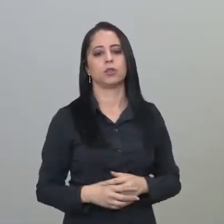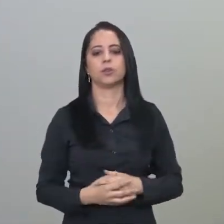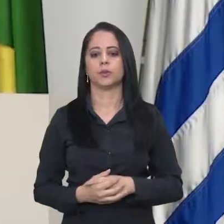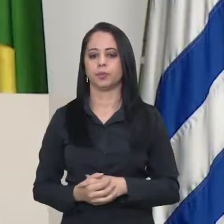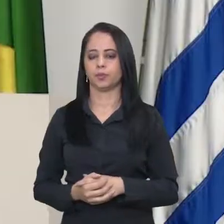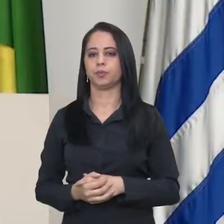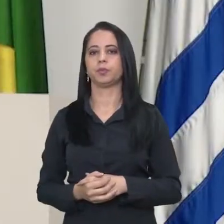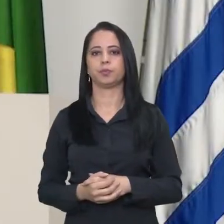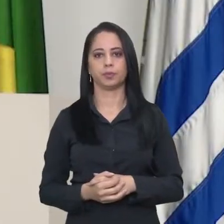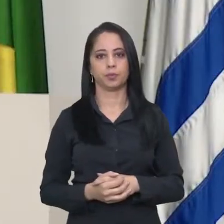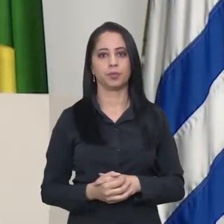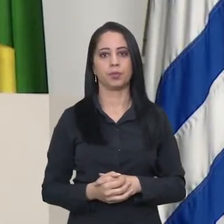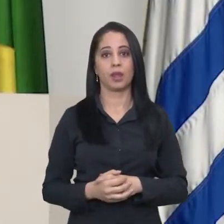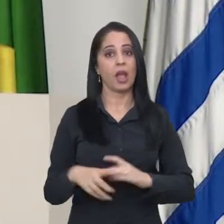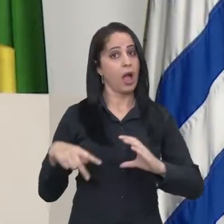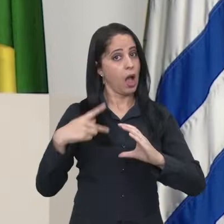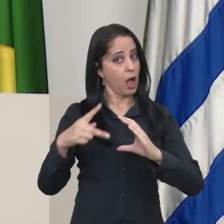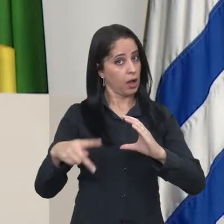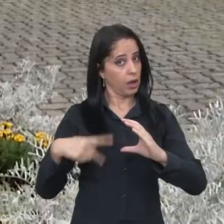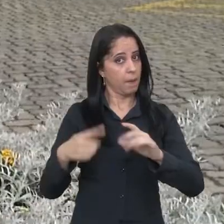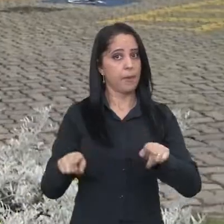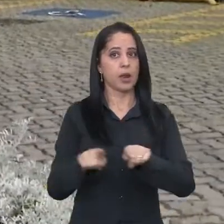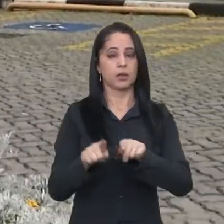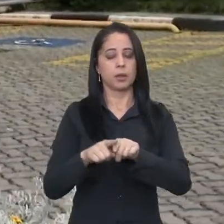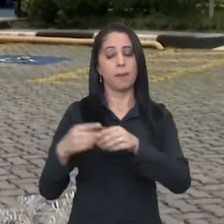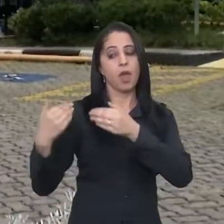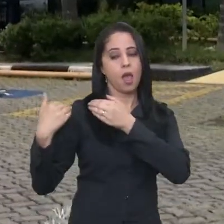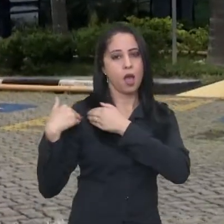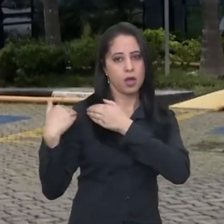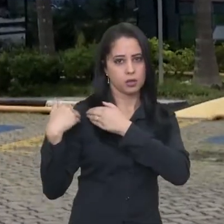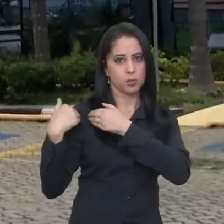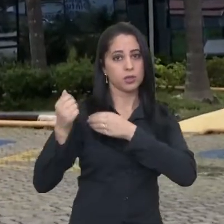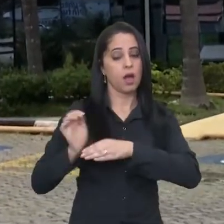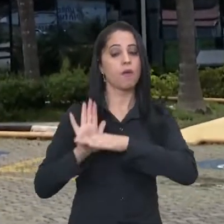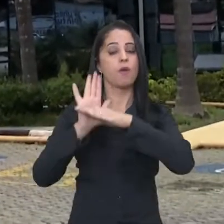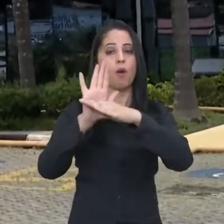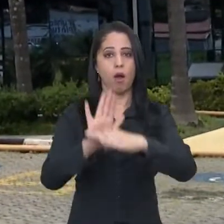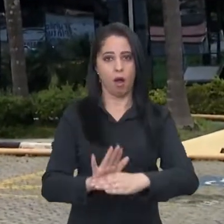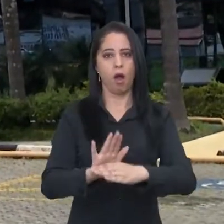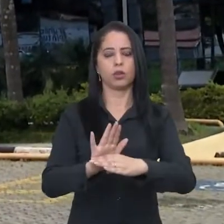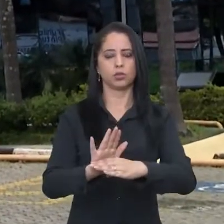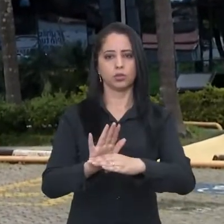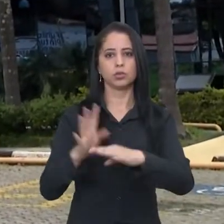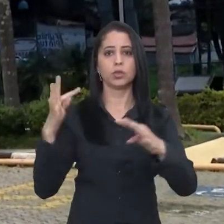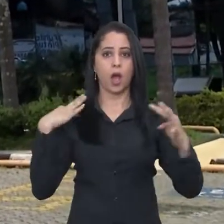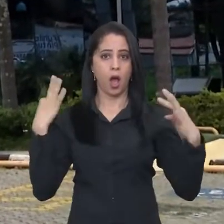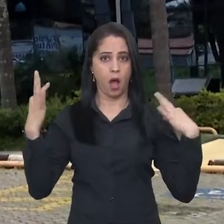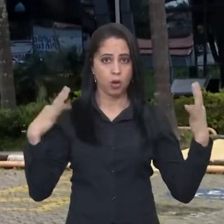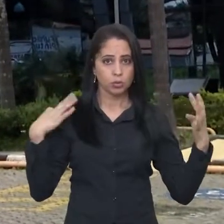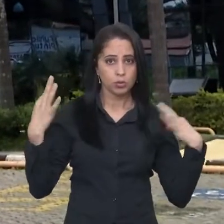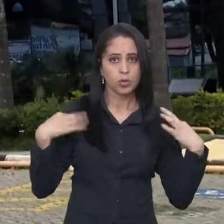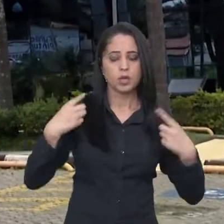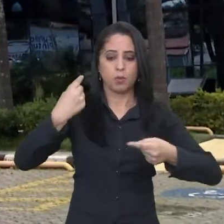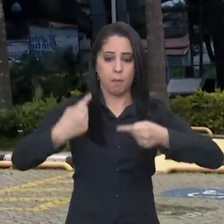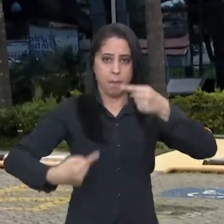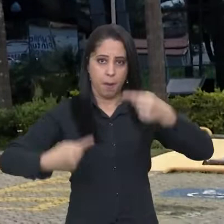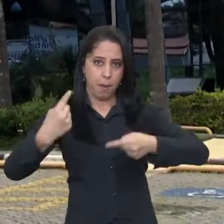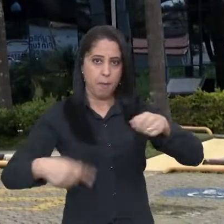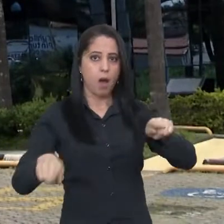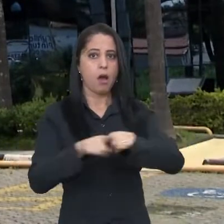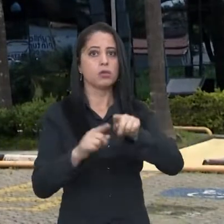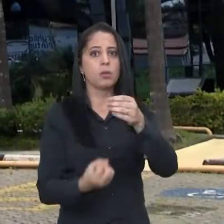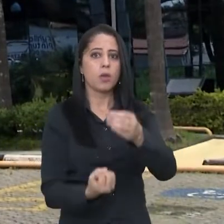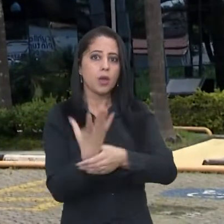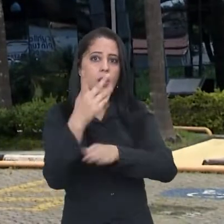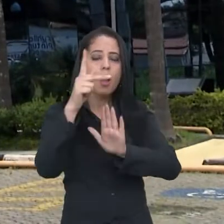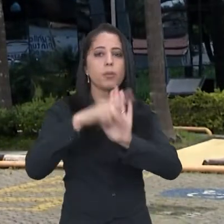poder público. Para o parlamentar, também é papel da Câmara ajudar no fomento ao turismo na cidade com o debate e a criação de projetos